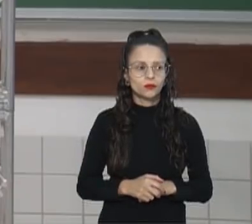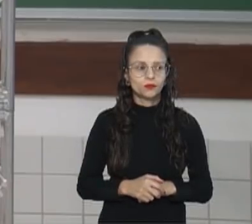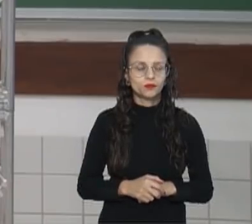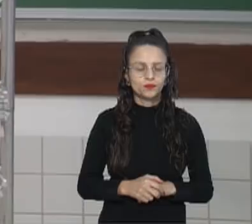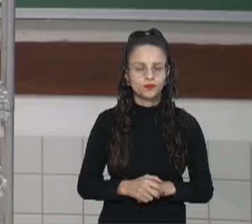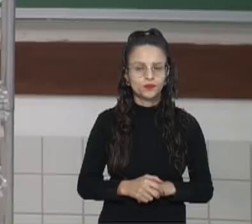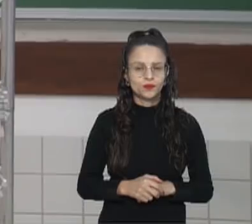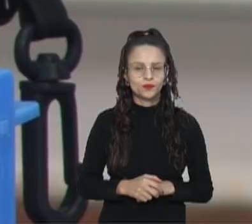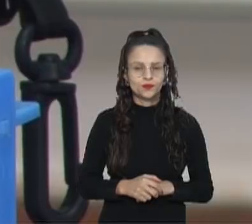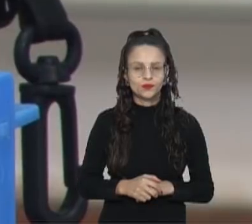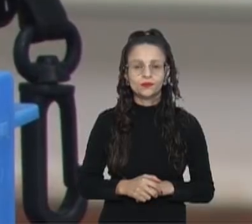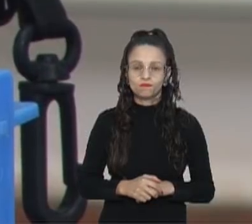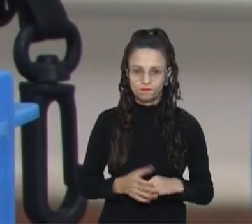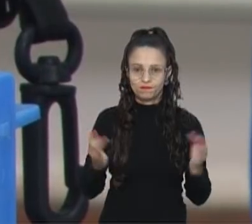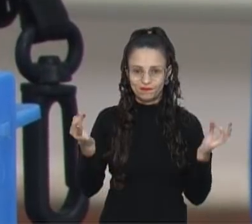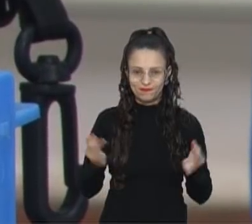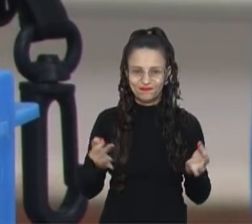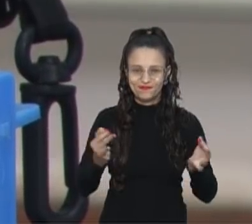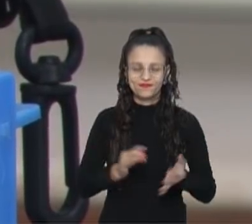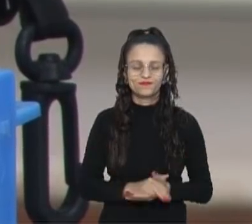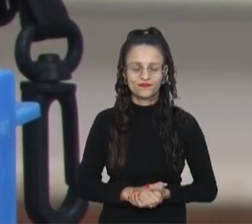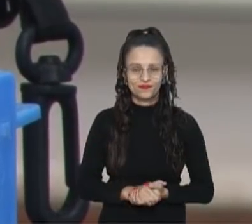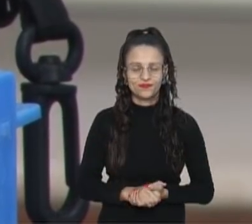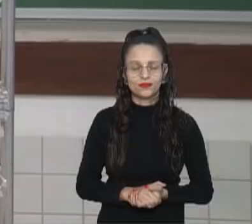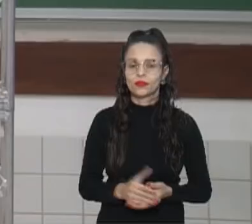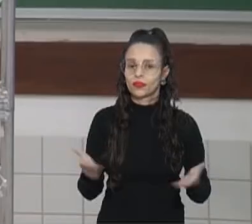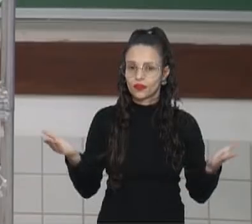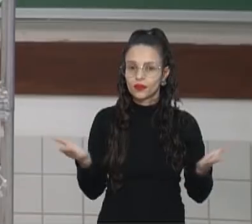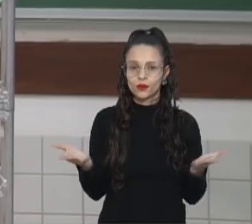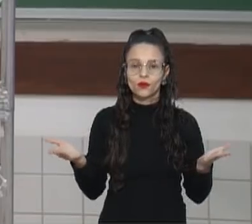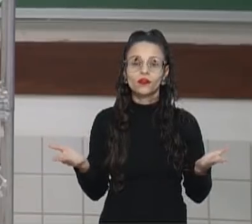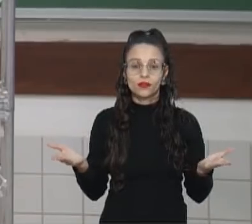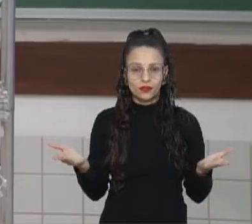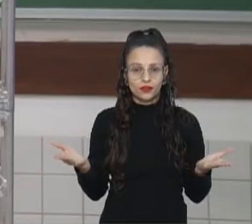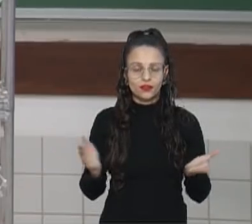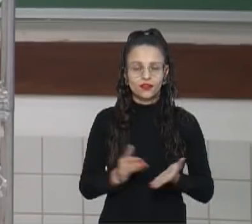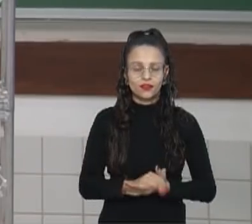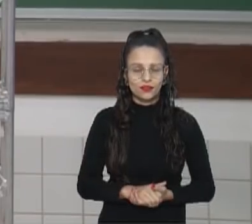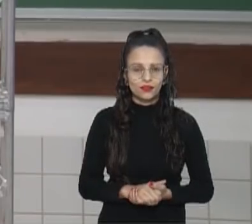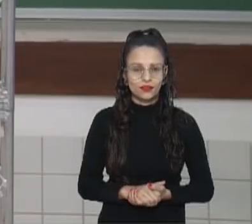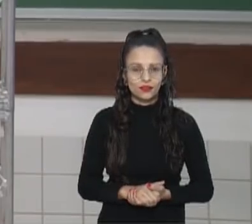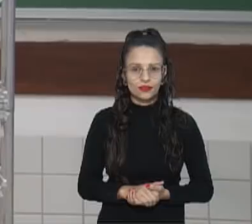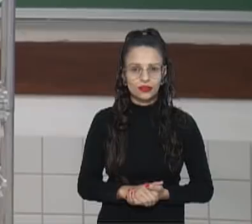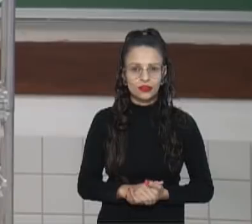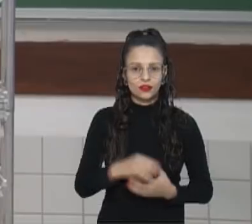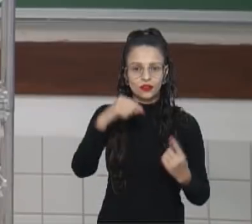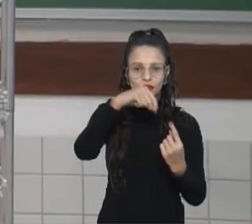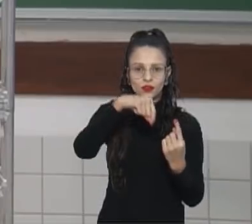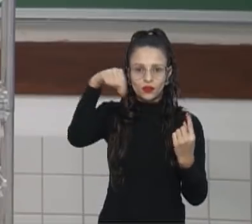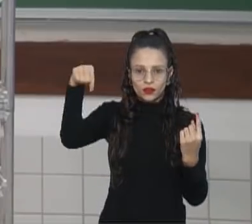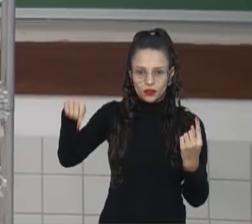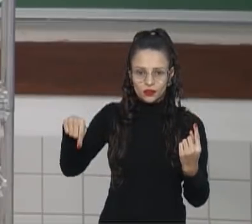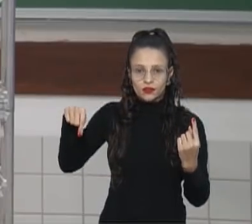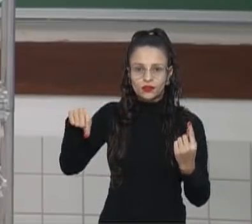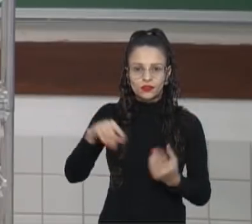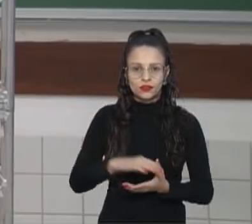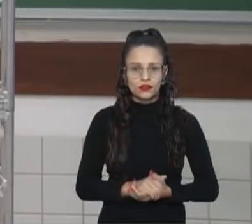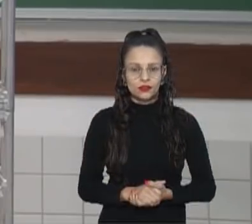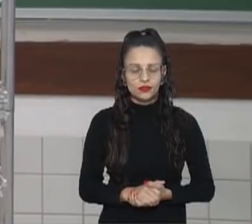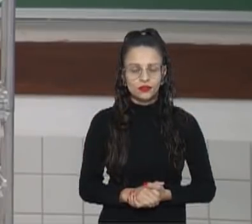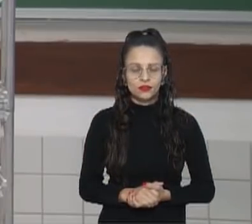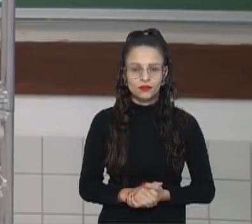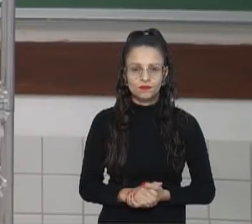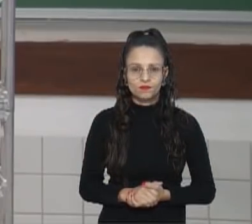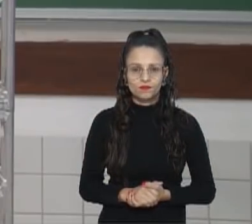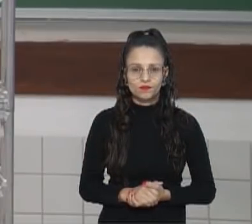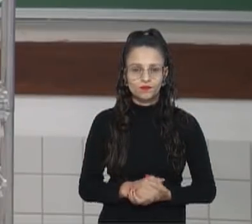ficar. Perfeito. E agora, fita indicadora, de